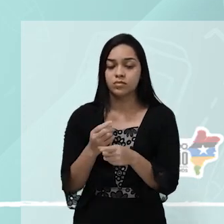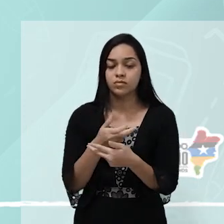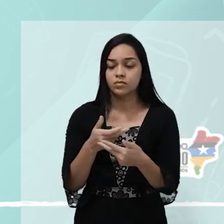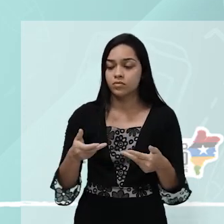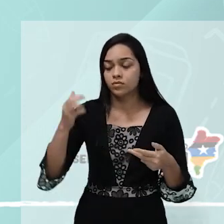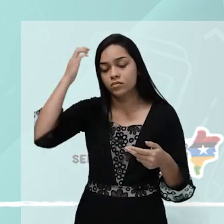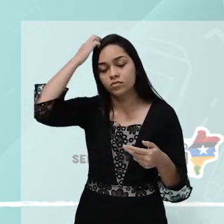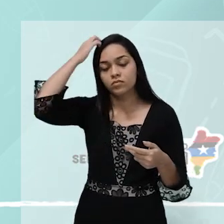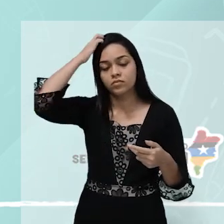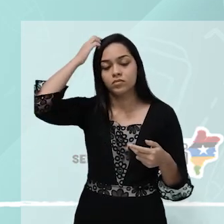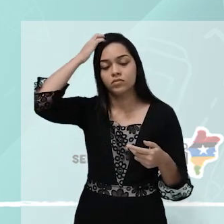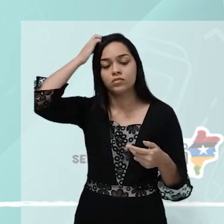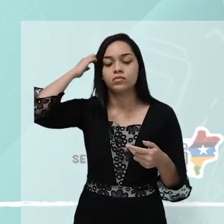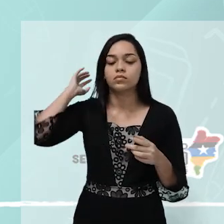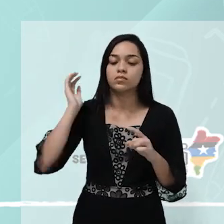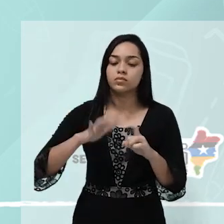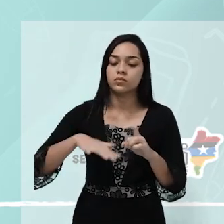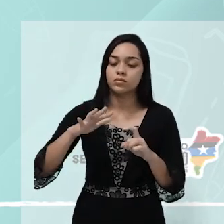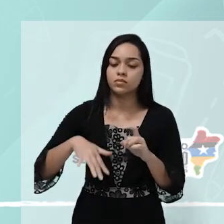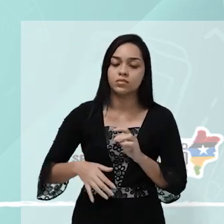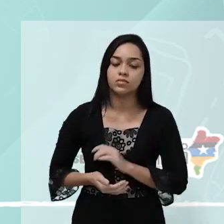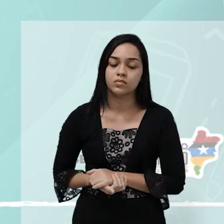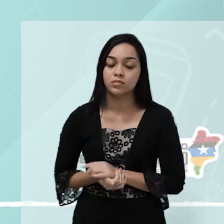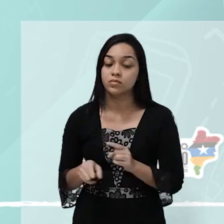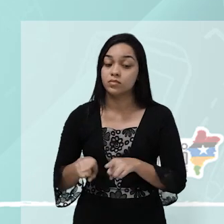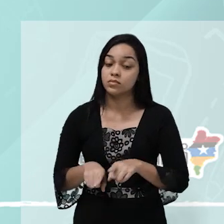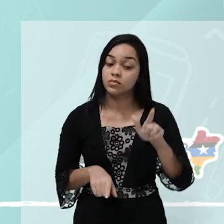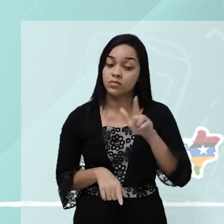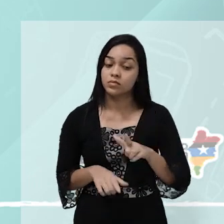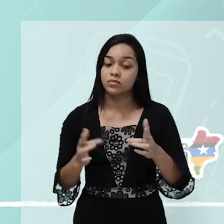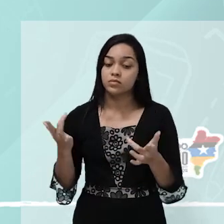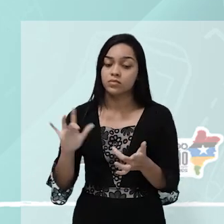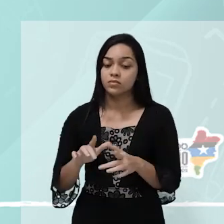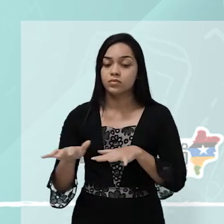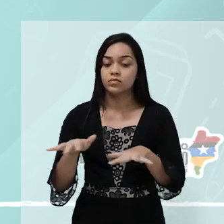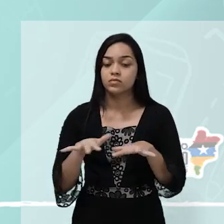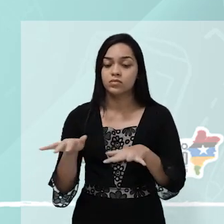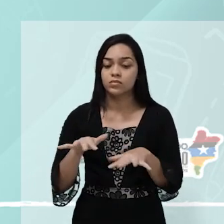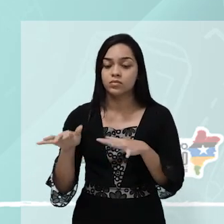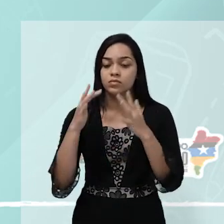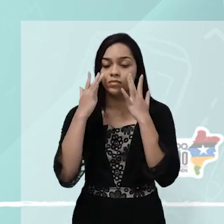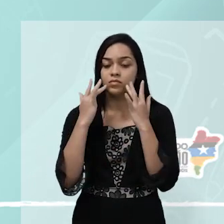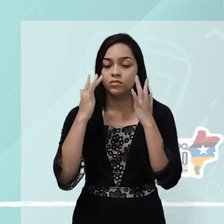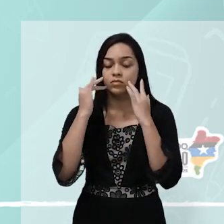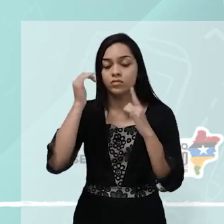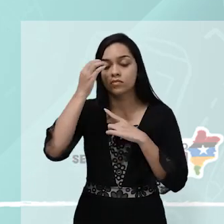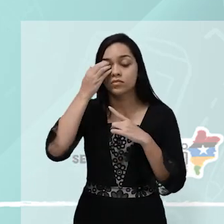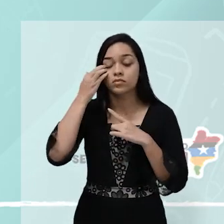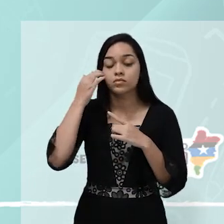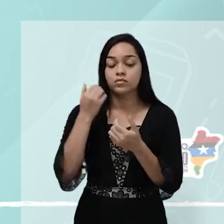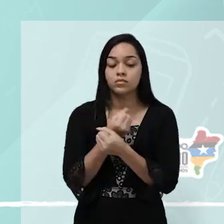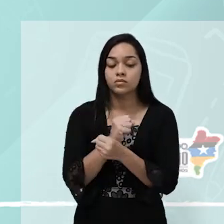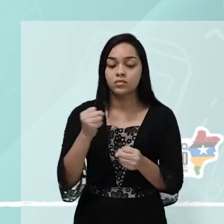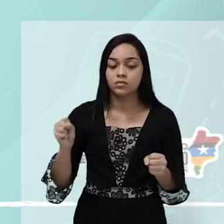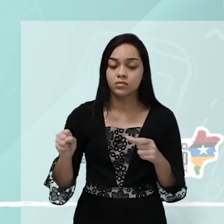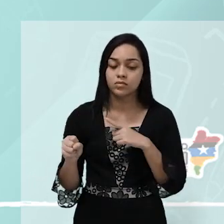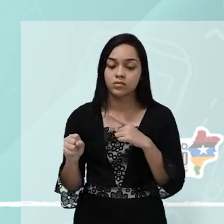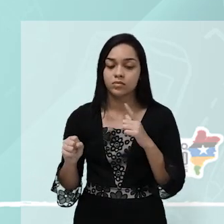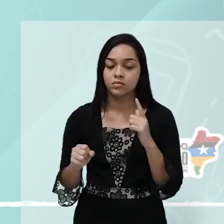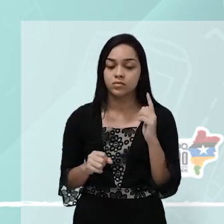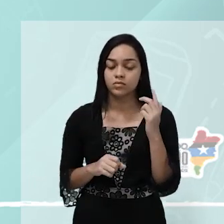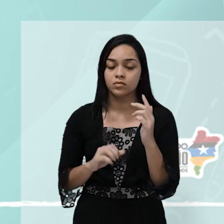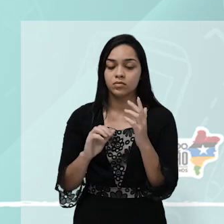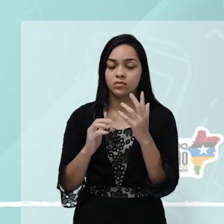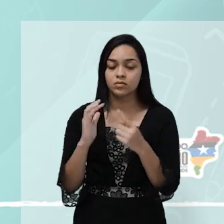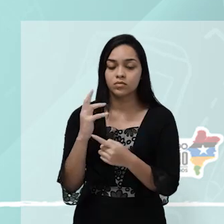pelo reencontro com a mitologia pagã. Além da literatura, o classicismo foi um movimento artístico que teve grande destaque